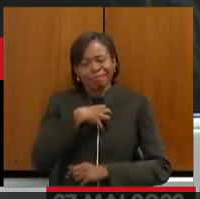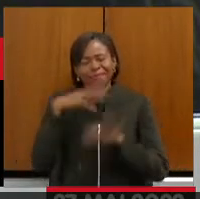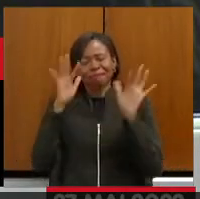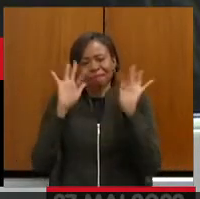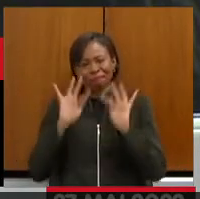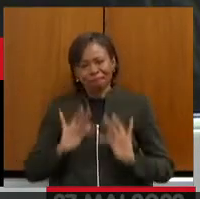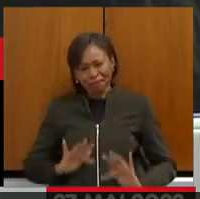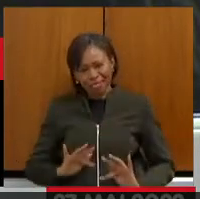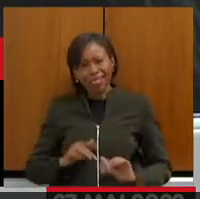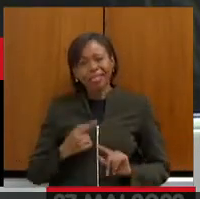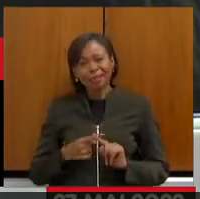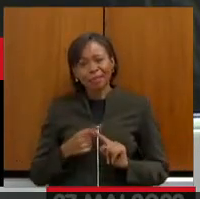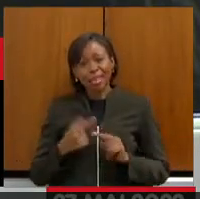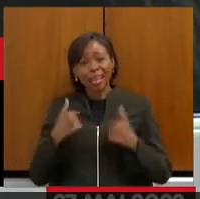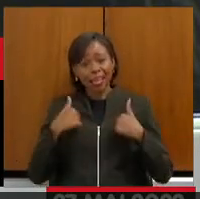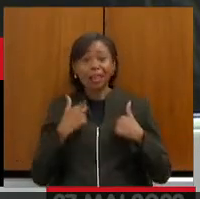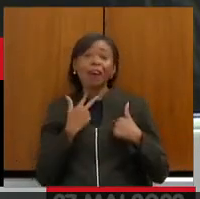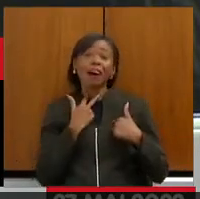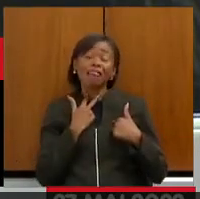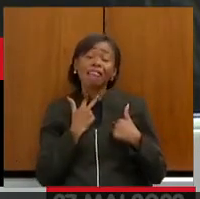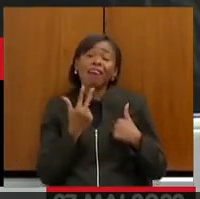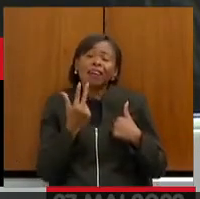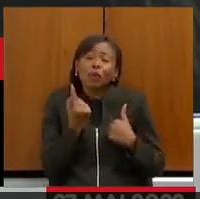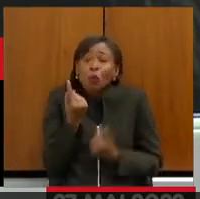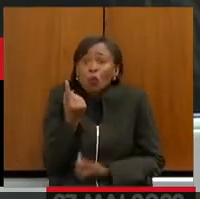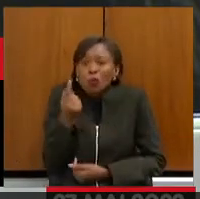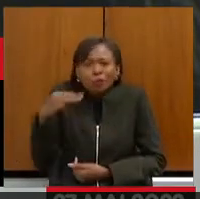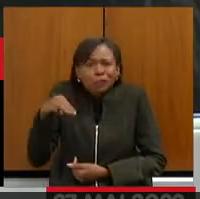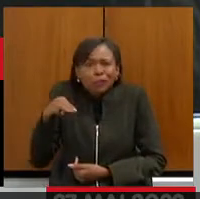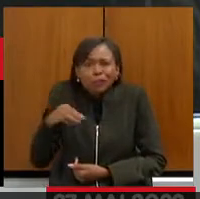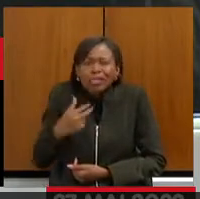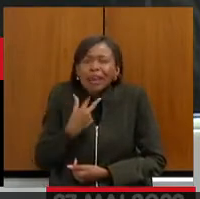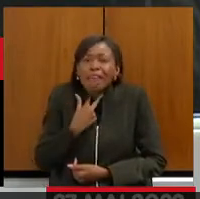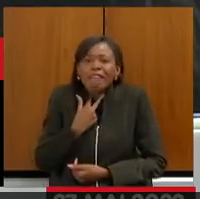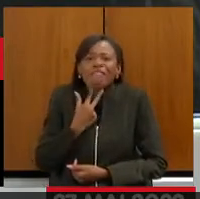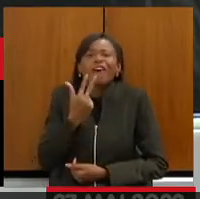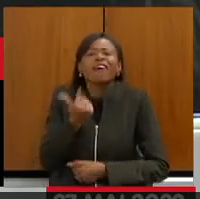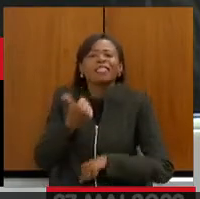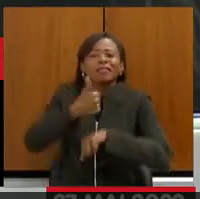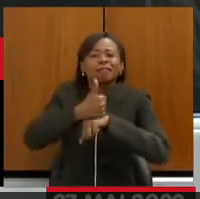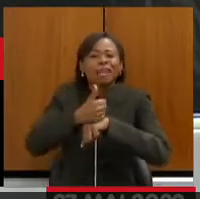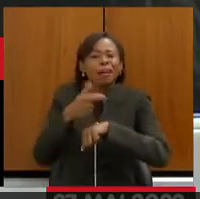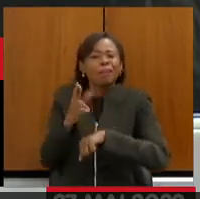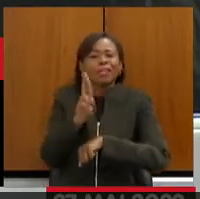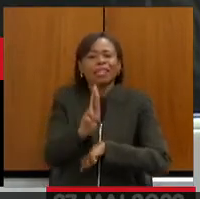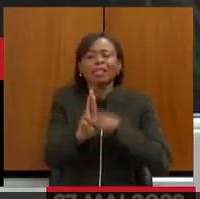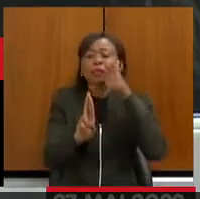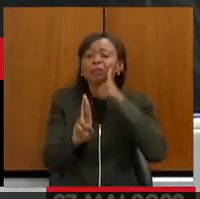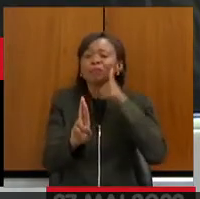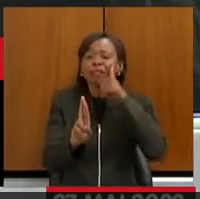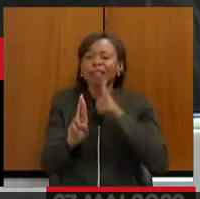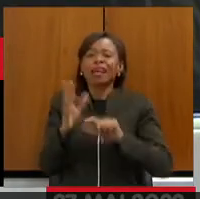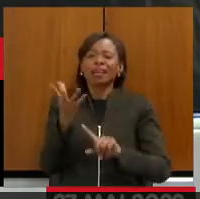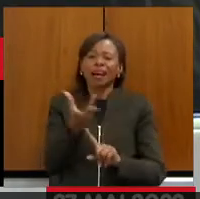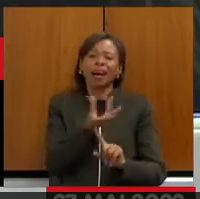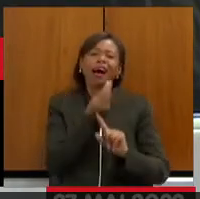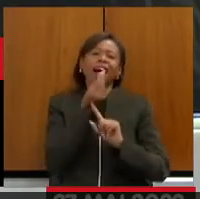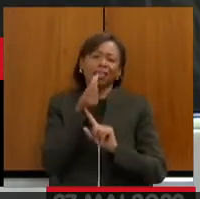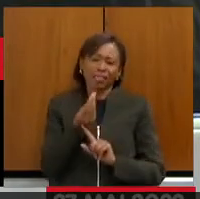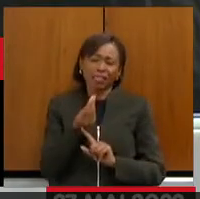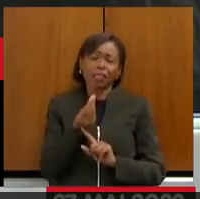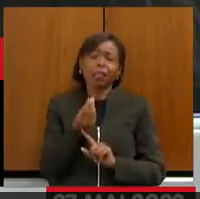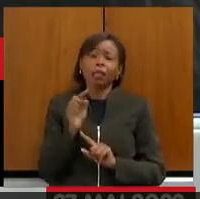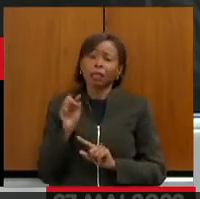está aqui sendo a voz mesmo que por um minuto sendo a voz dessas mulheres artistas em que meio desse governo